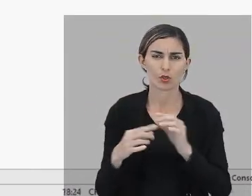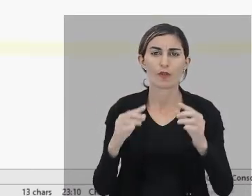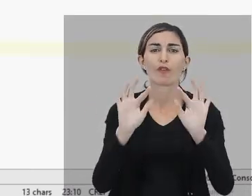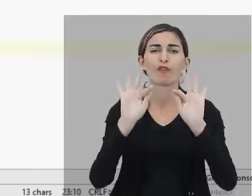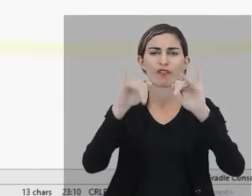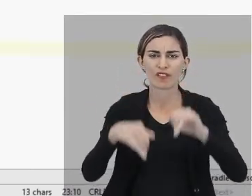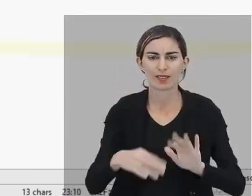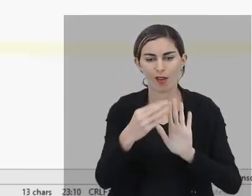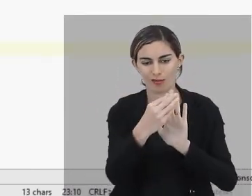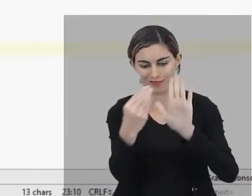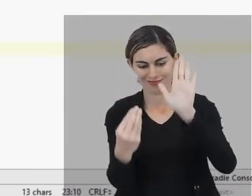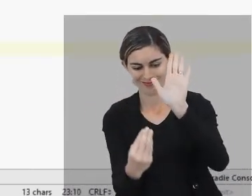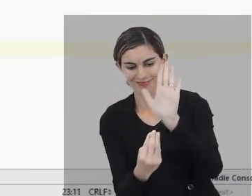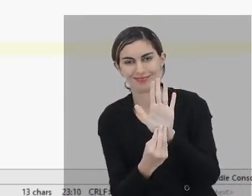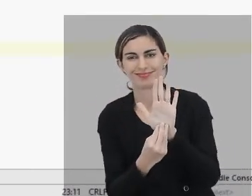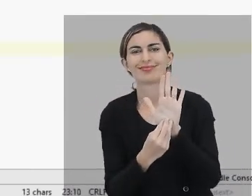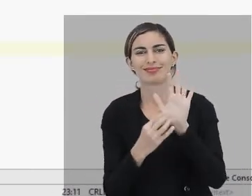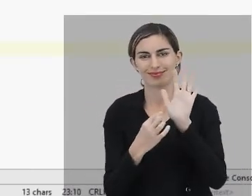é colocada no final